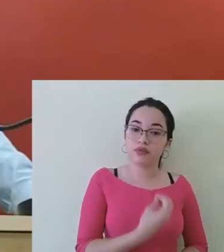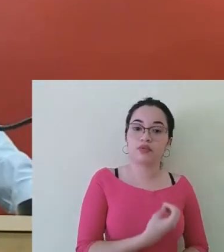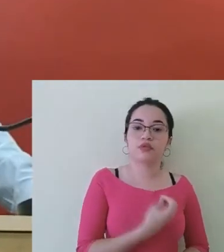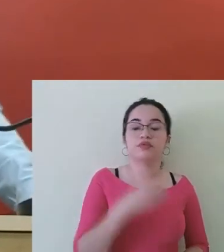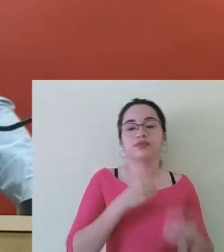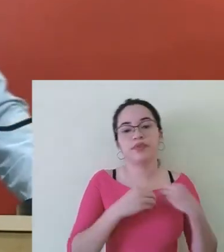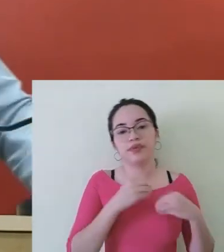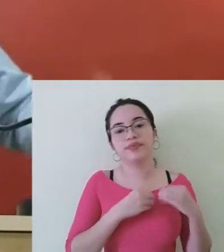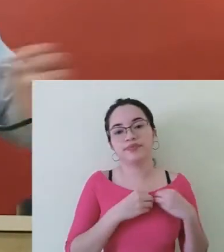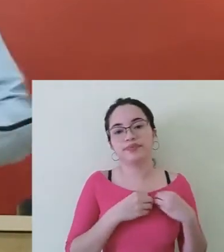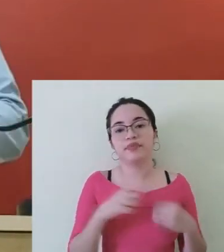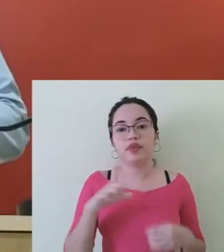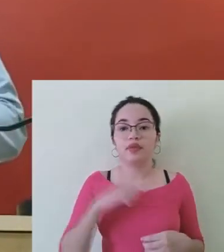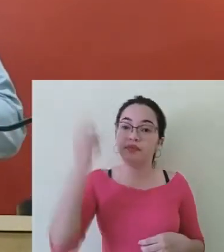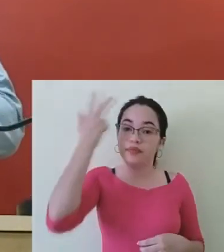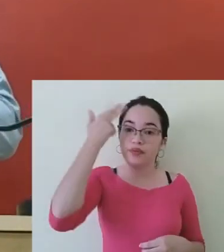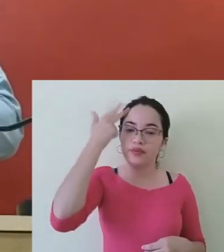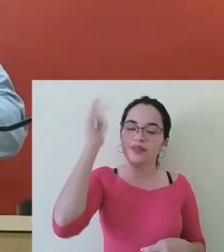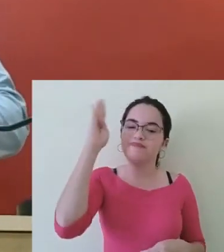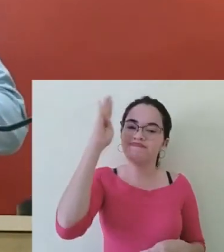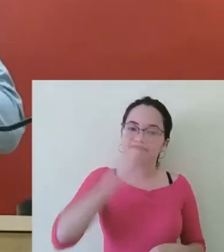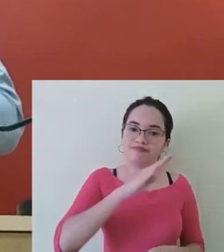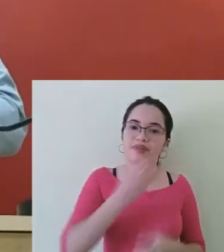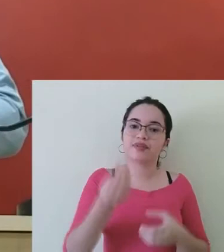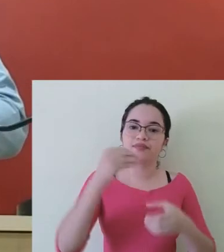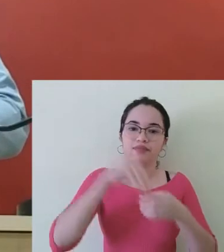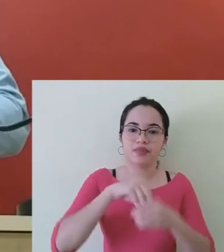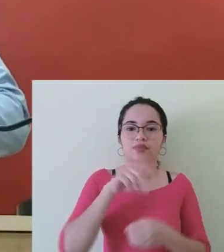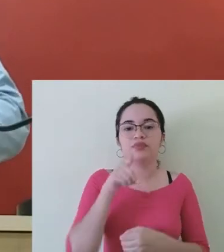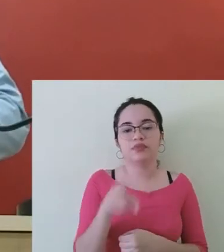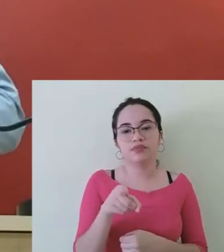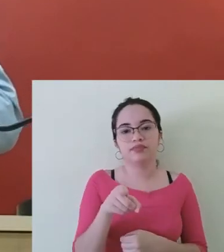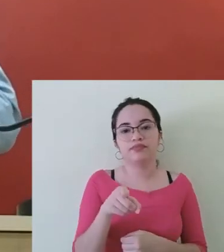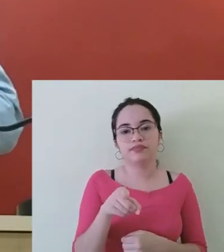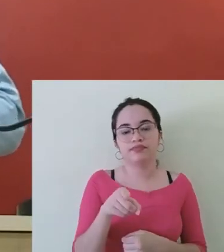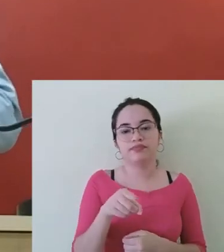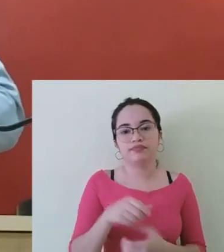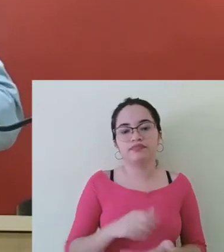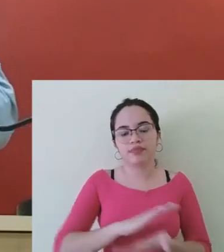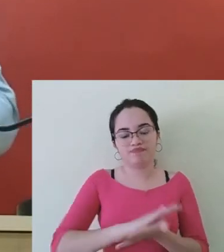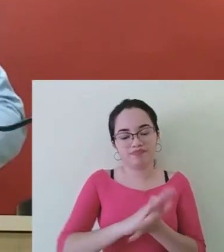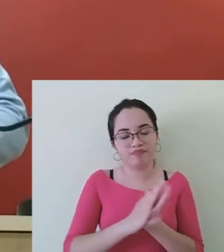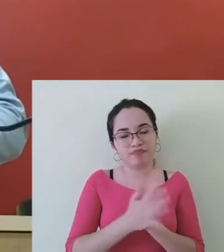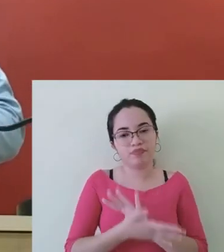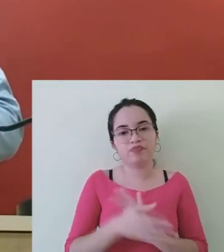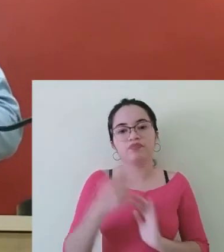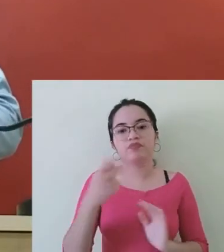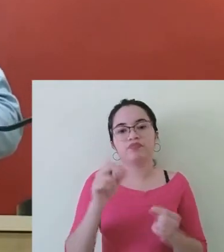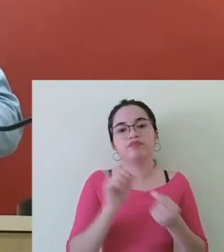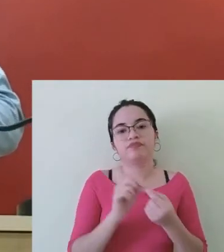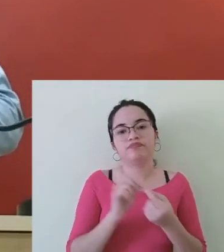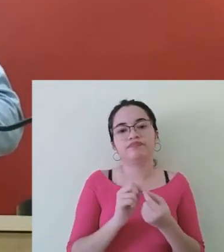pecados. Há uma natureza má dentro de você que corrompe as suas